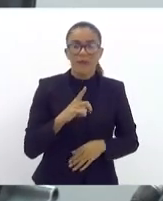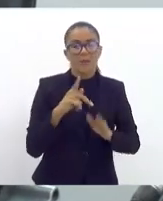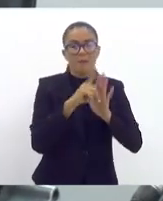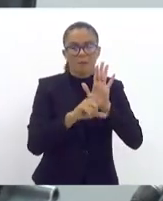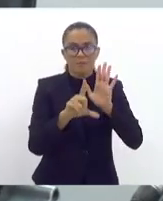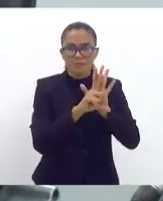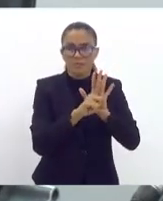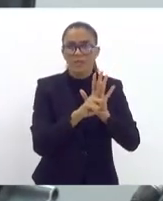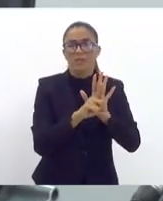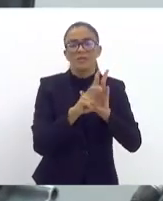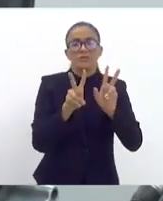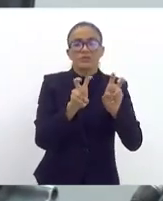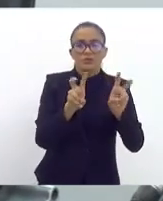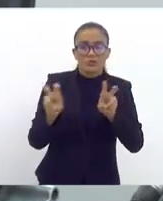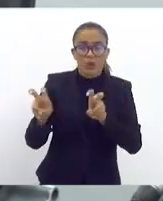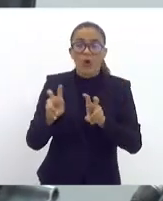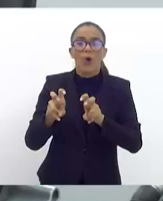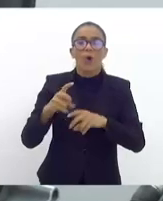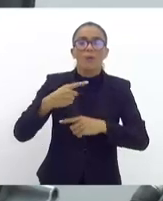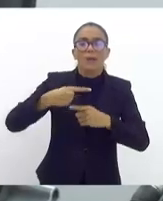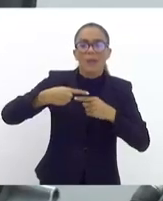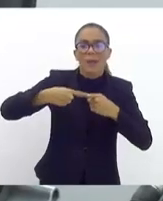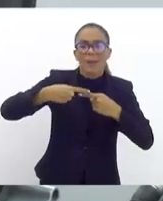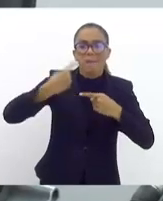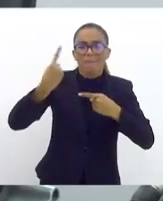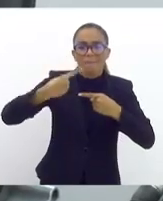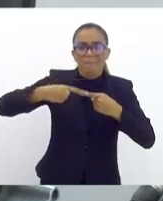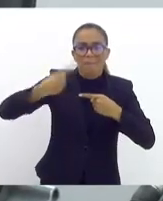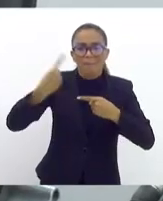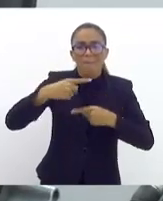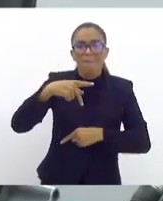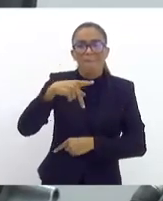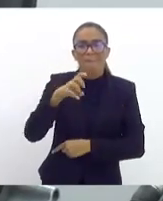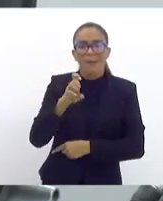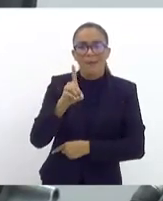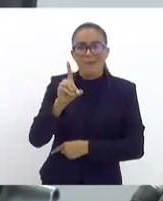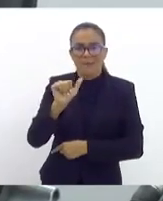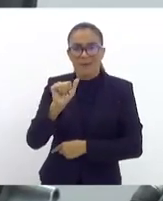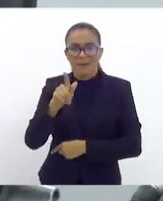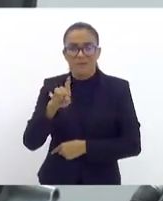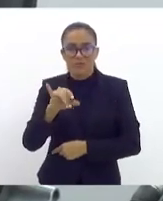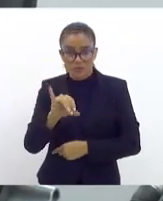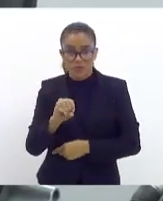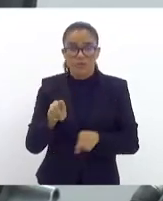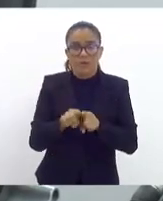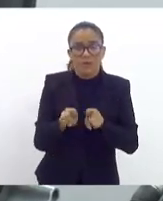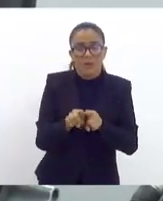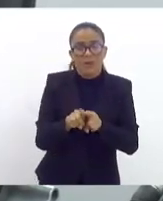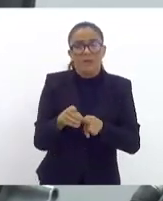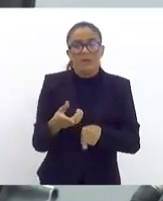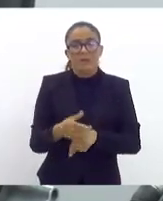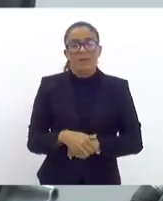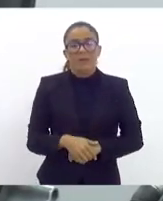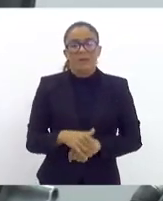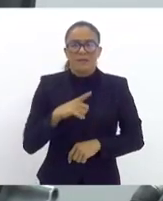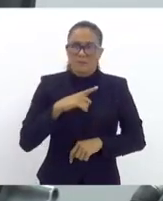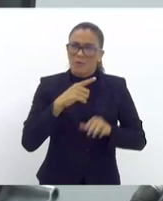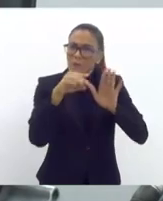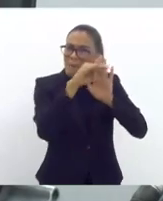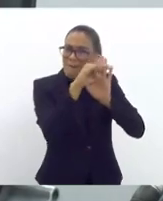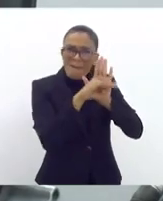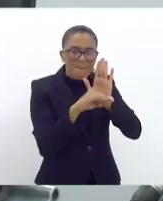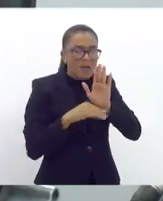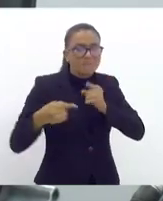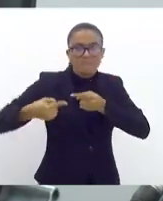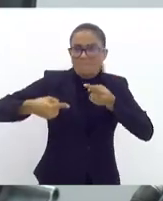versam sobre a questão de pedágios a gente tem muito Deputados de interior vossa excelência um deles então muita matéria sendo